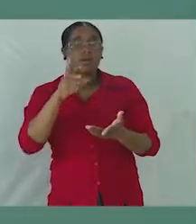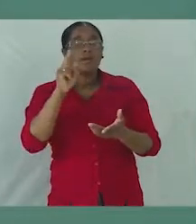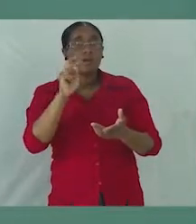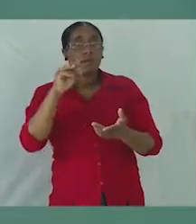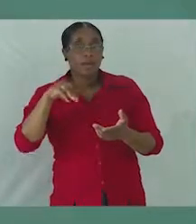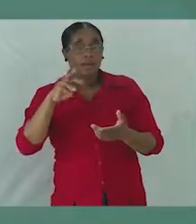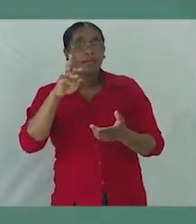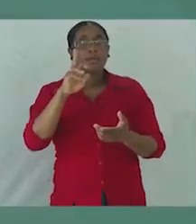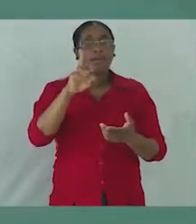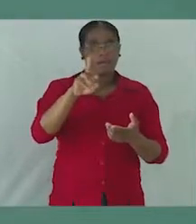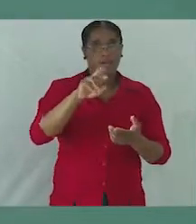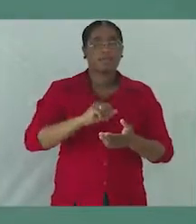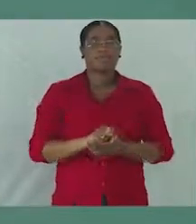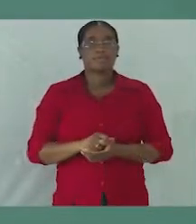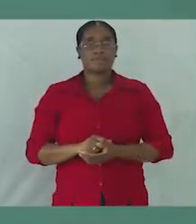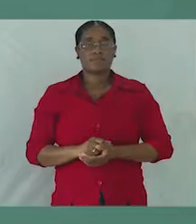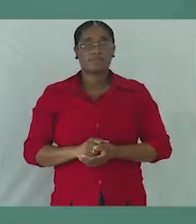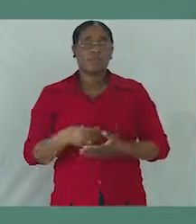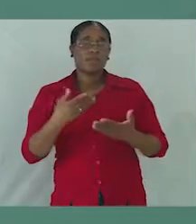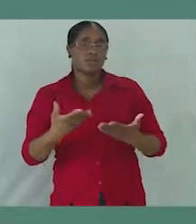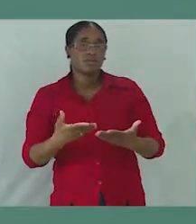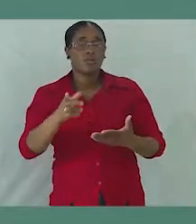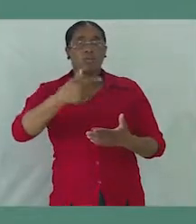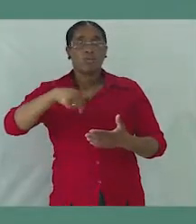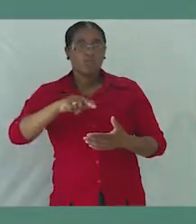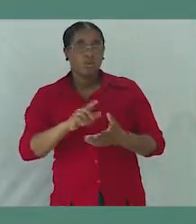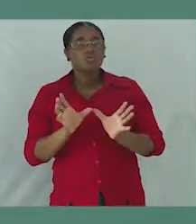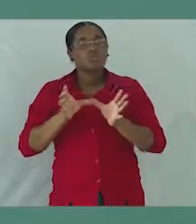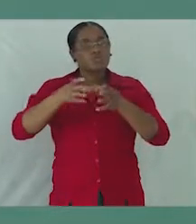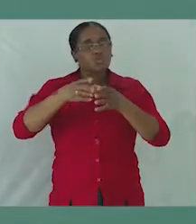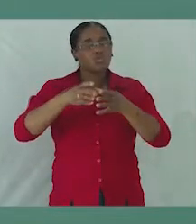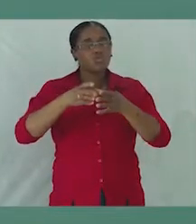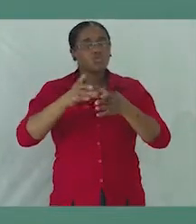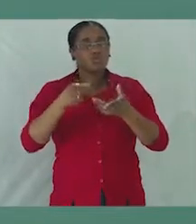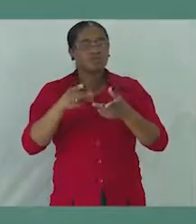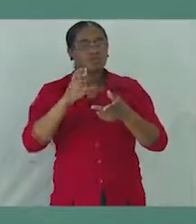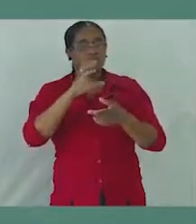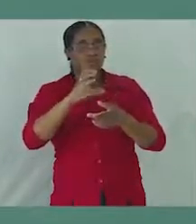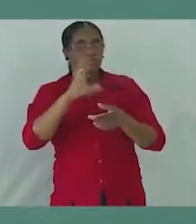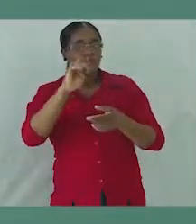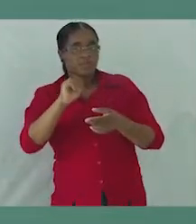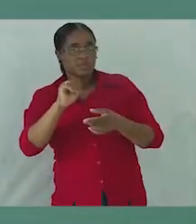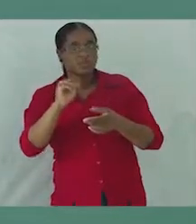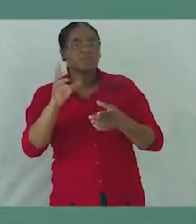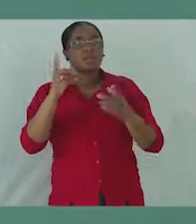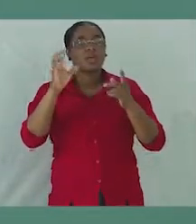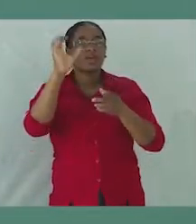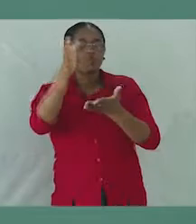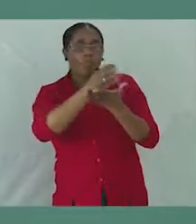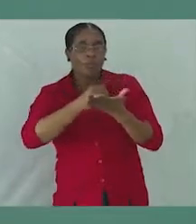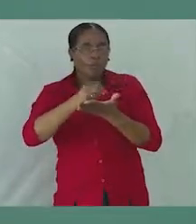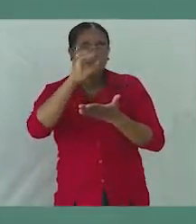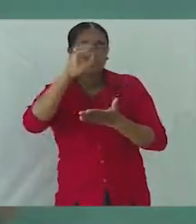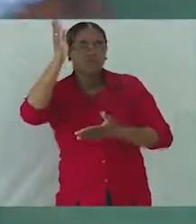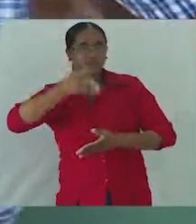em R. Então, o nosso conjunto de solução é um conjunto vazio. Vamos